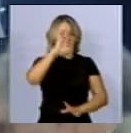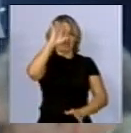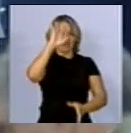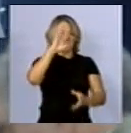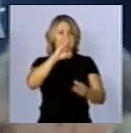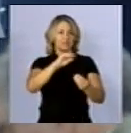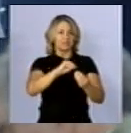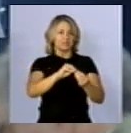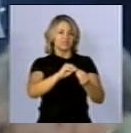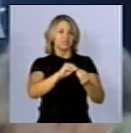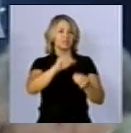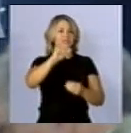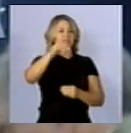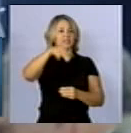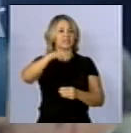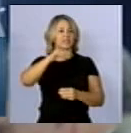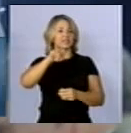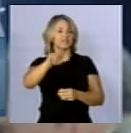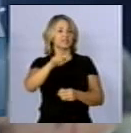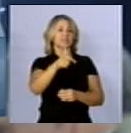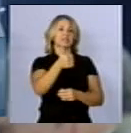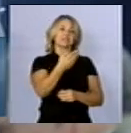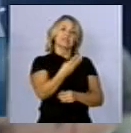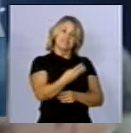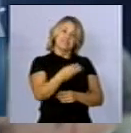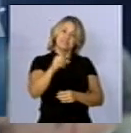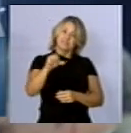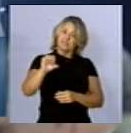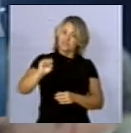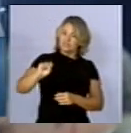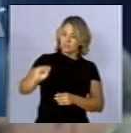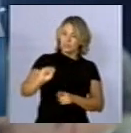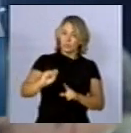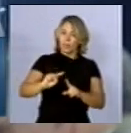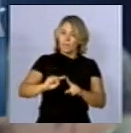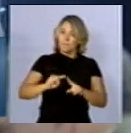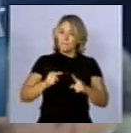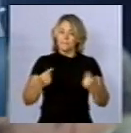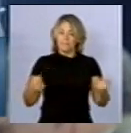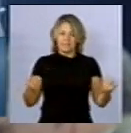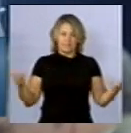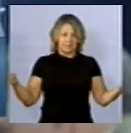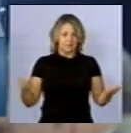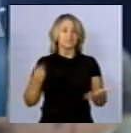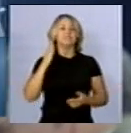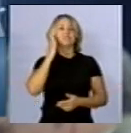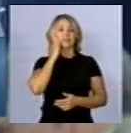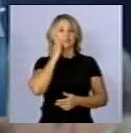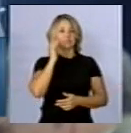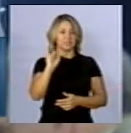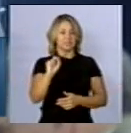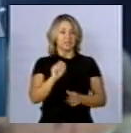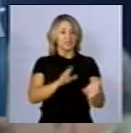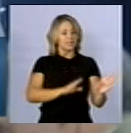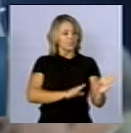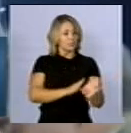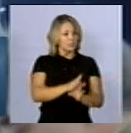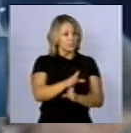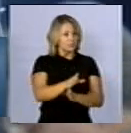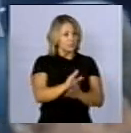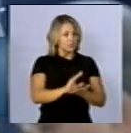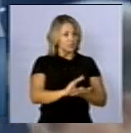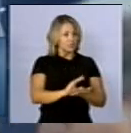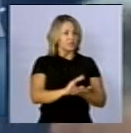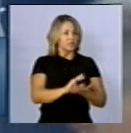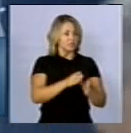normativa Daniel é 398 no entanto é fato que o nível de recomendado pela equipe foi